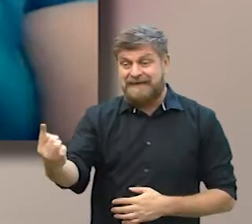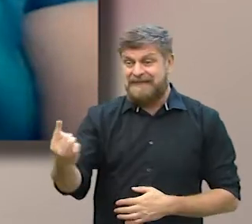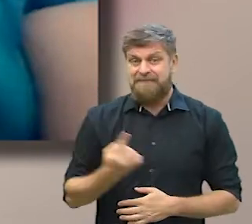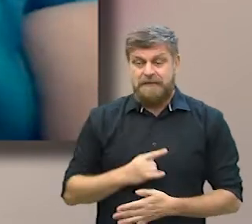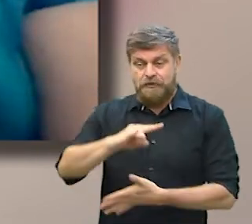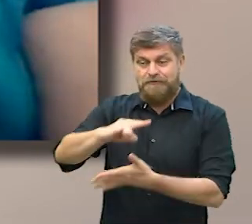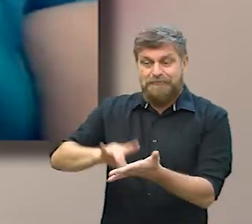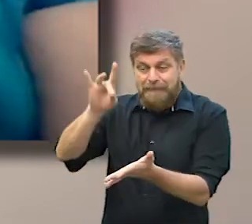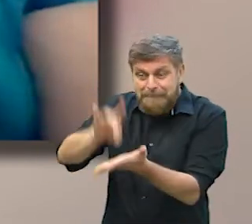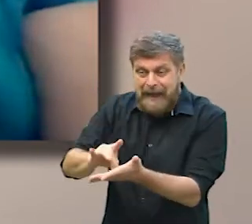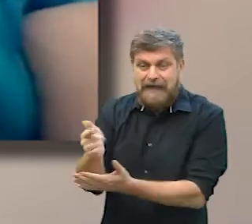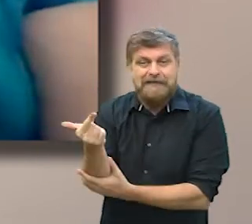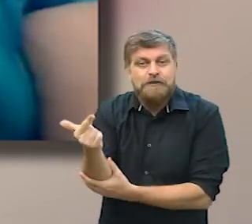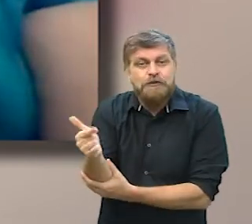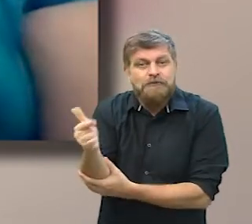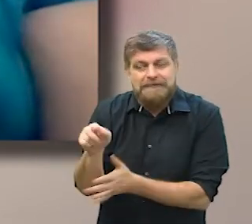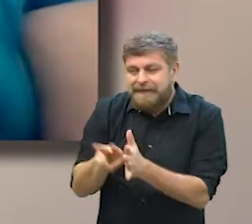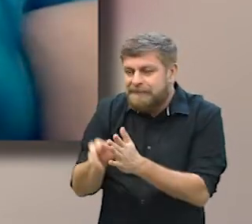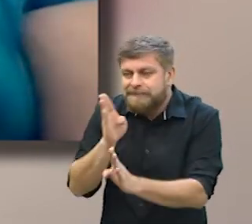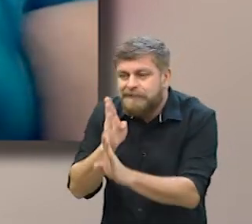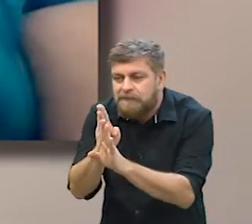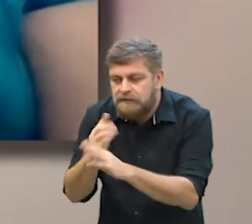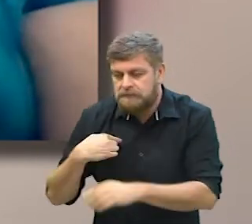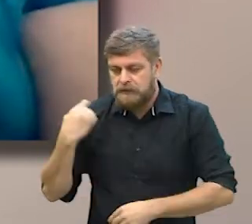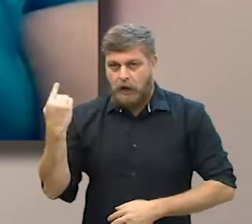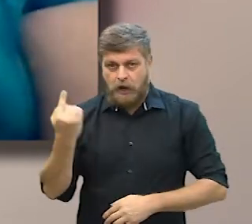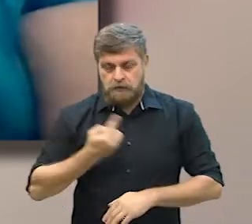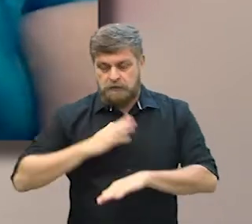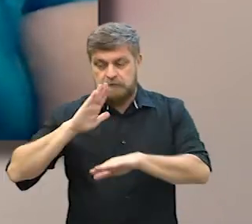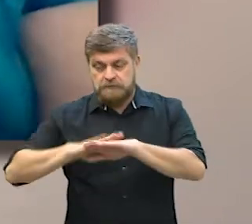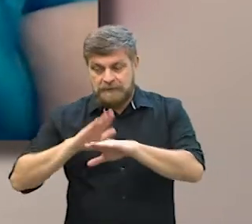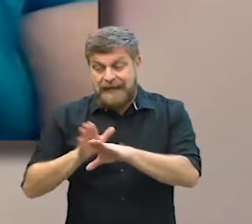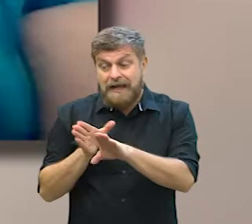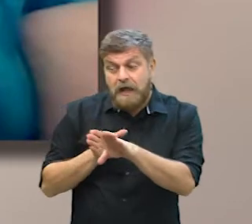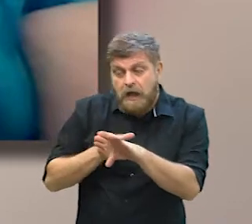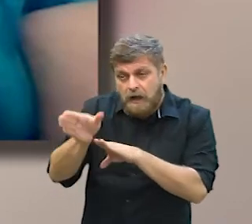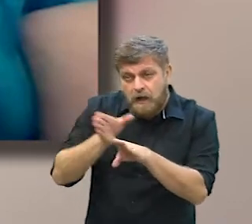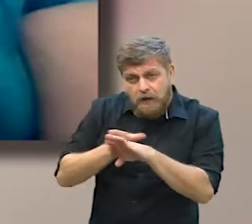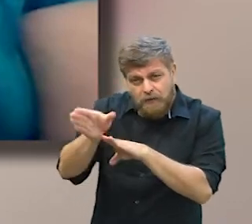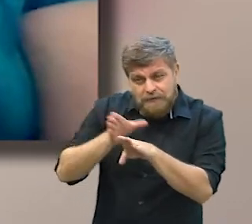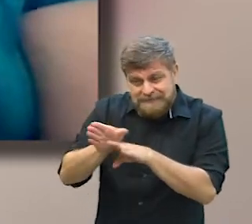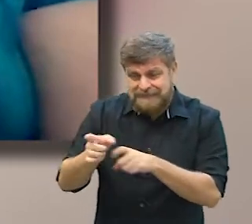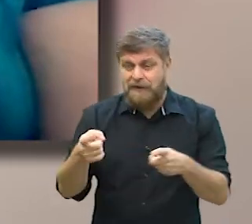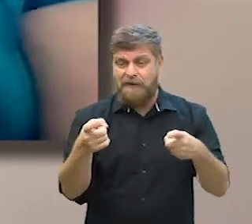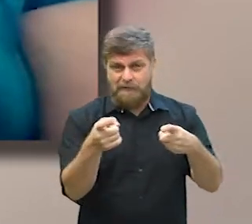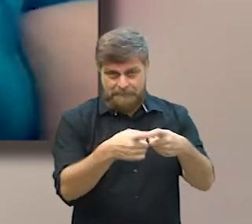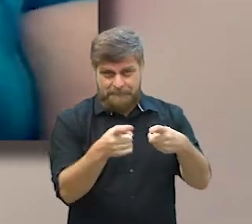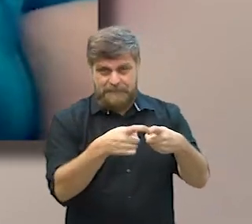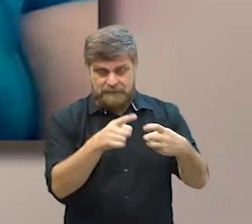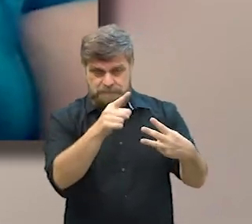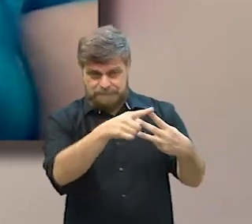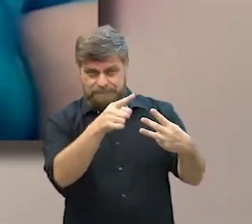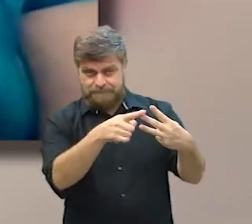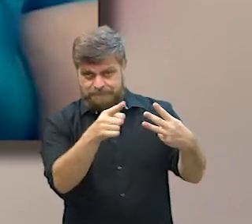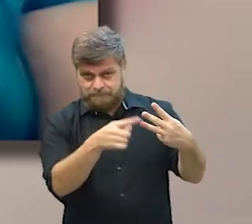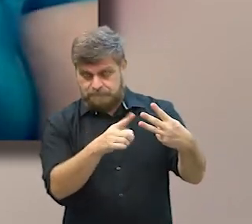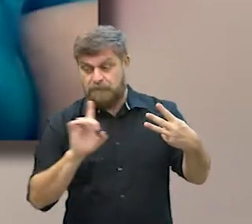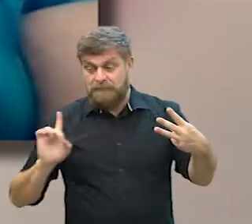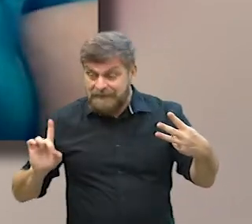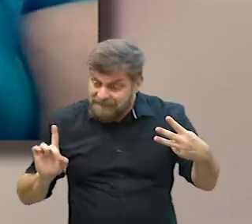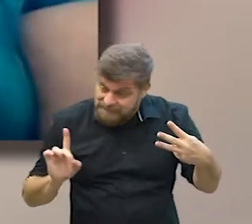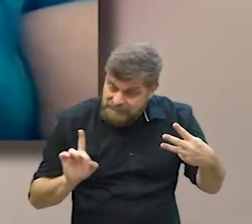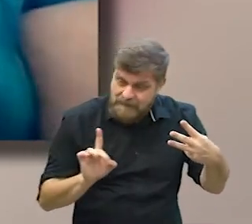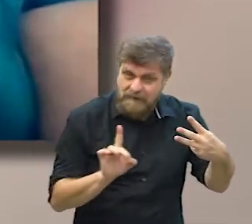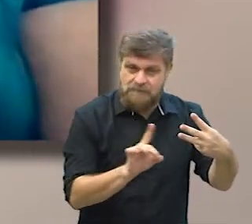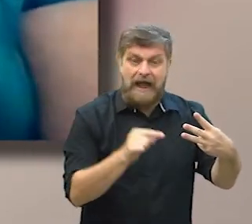o diagnóstico, nesse momento, o que nós fazemos? Nós indicamos aí para que procure uma dessas